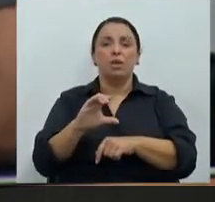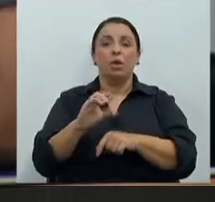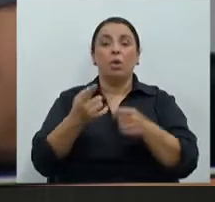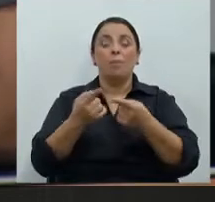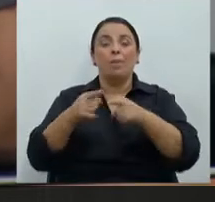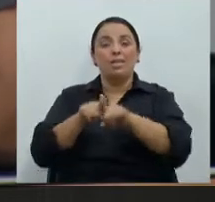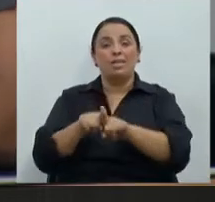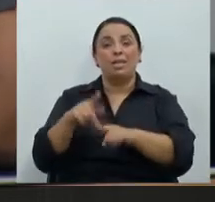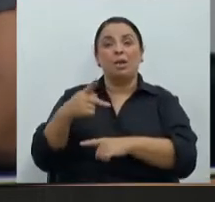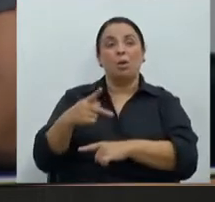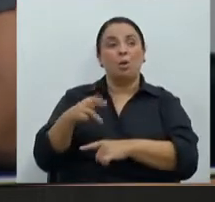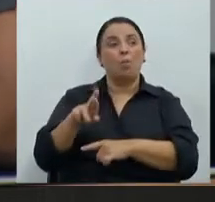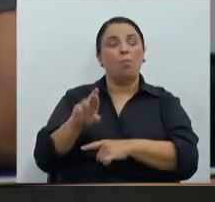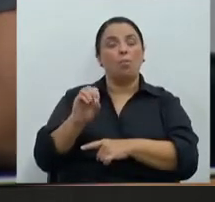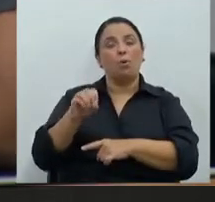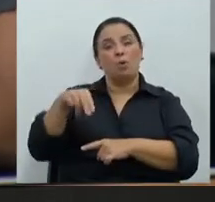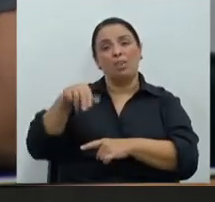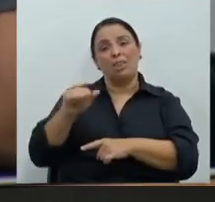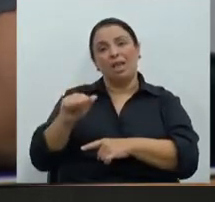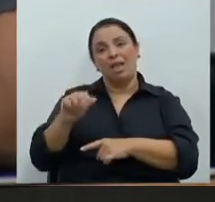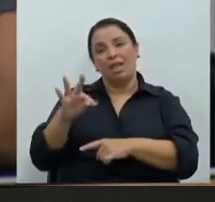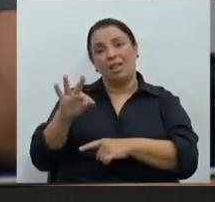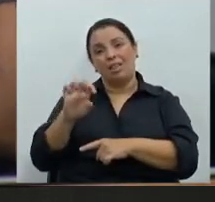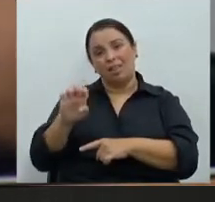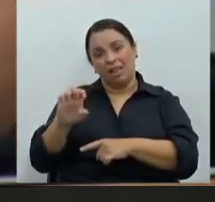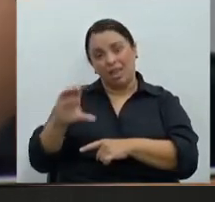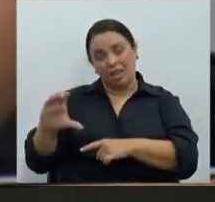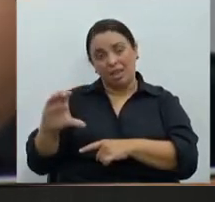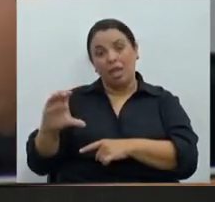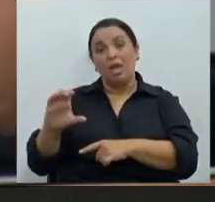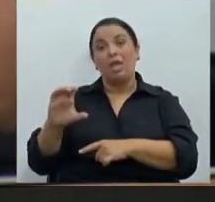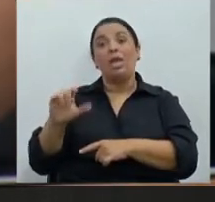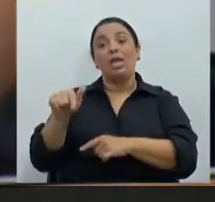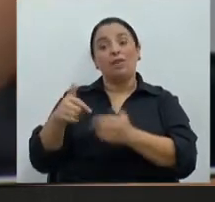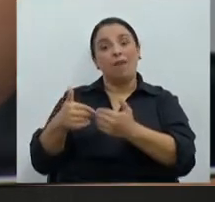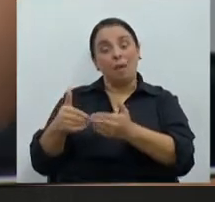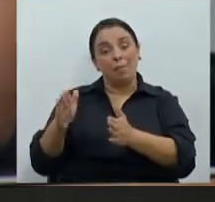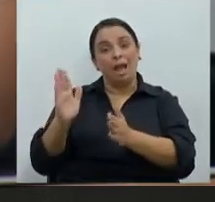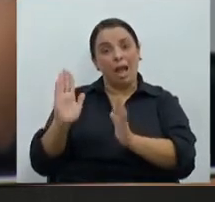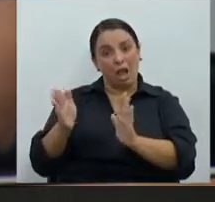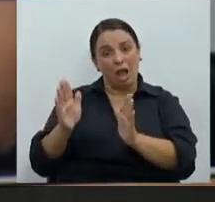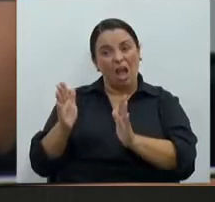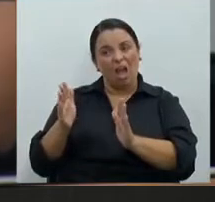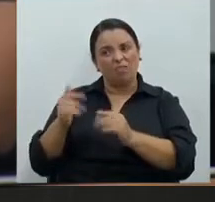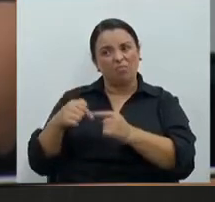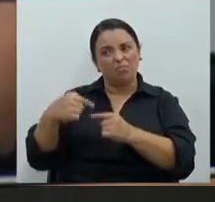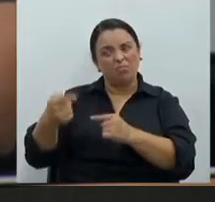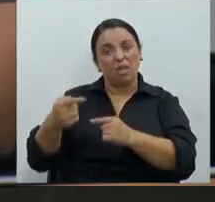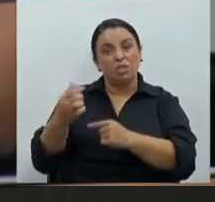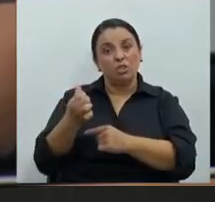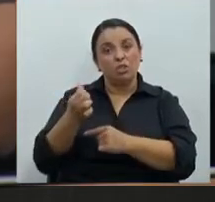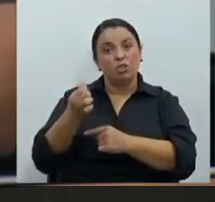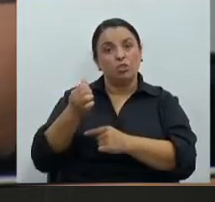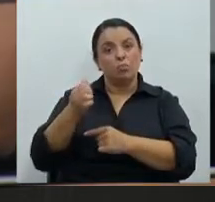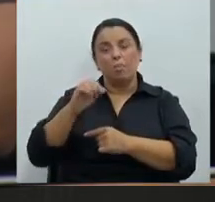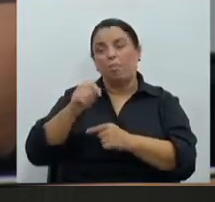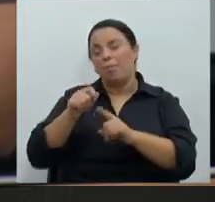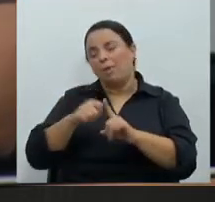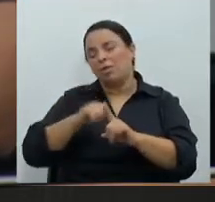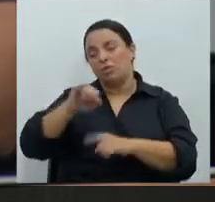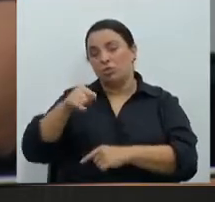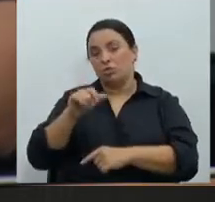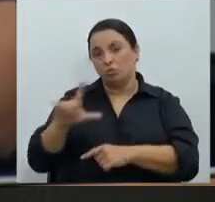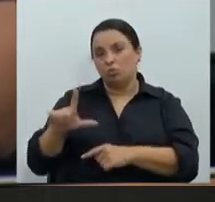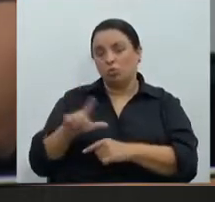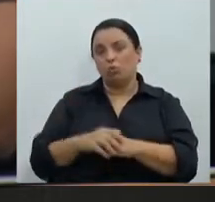terá início agora no segundo semestre, porque nós viemos da pandemia, essa pactuação com o MEC foi feita